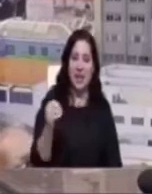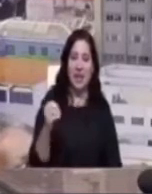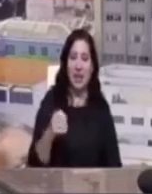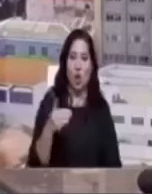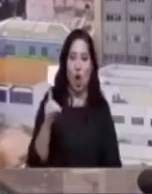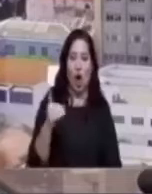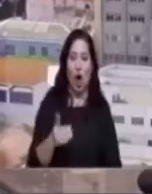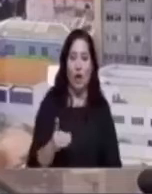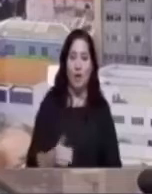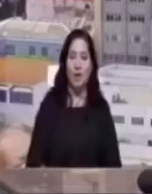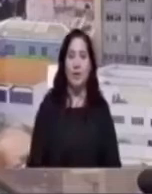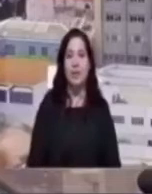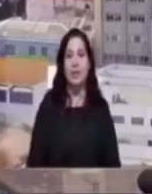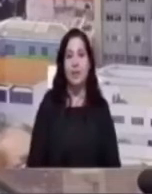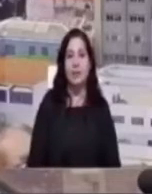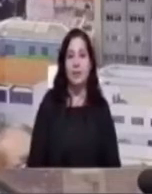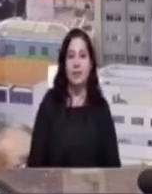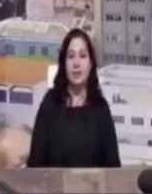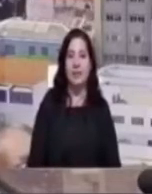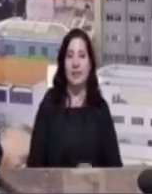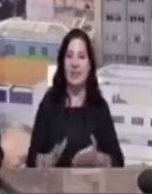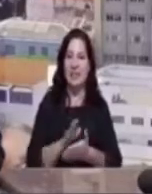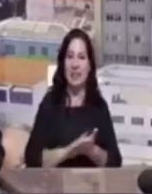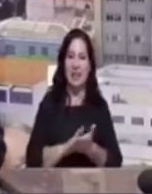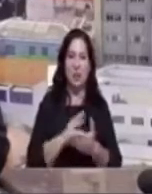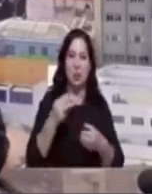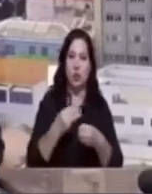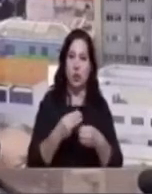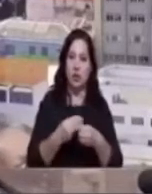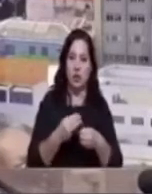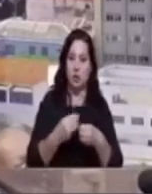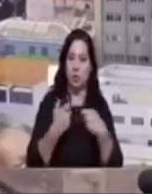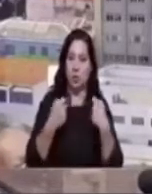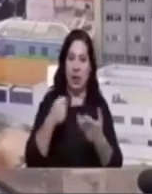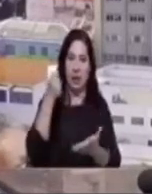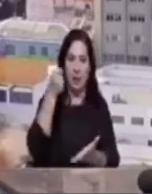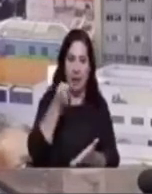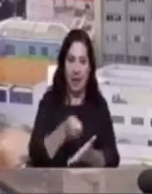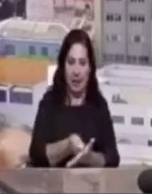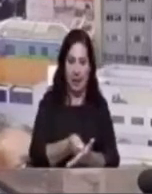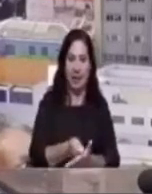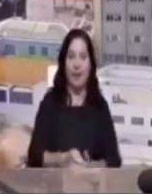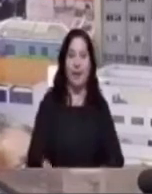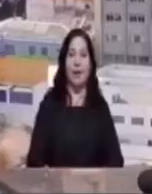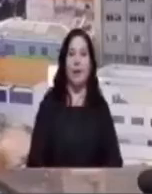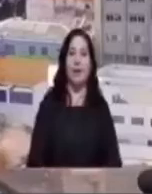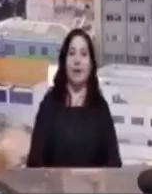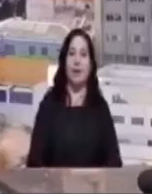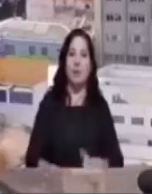média, sem nenhum custo para o município de Ourinhos. Será custeada